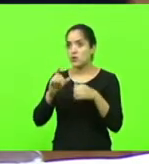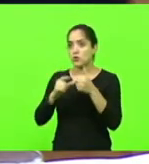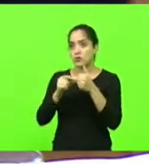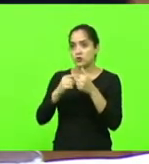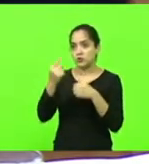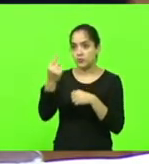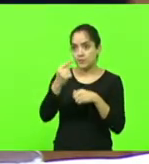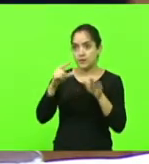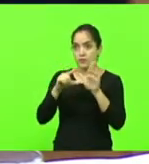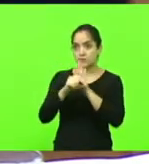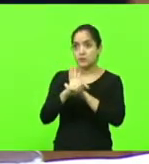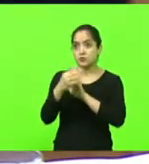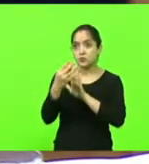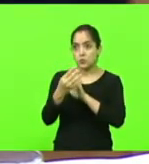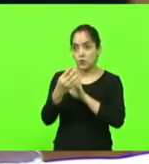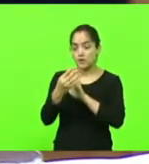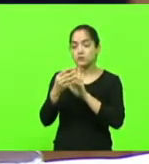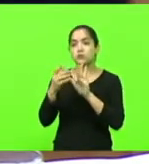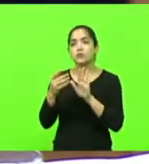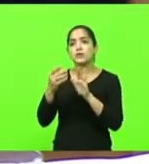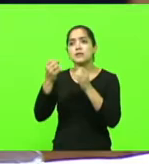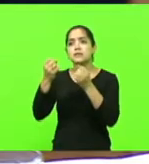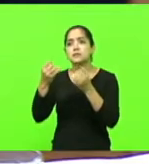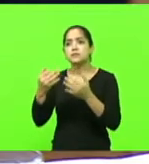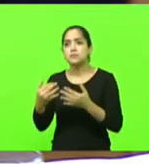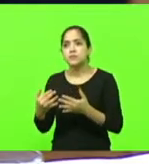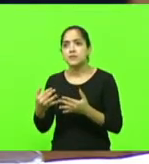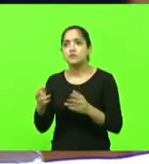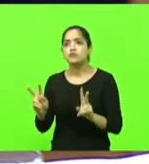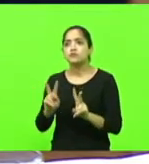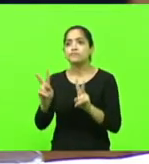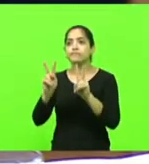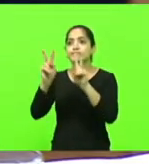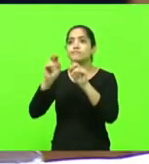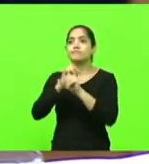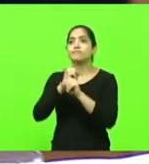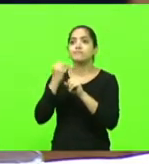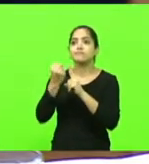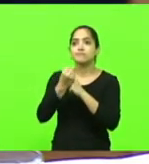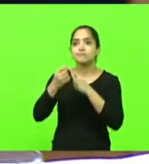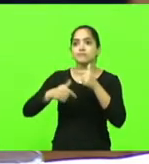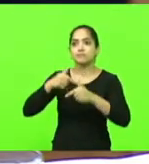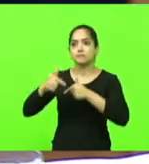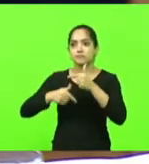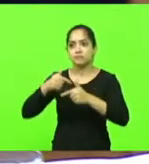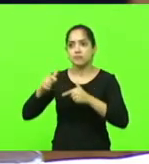inciso 4, diz sobre os valores sociais do trabalho e a livre